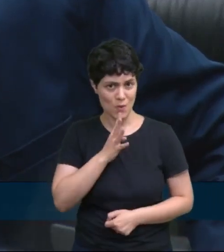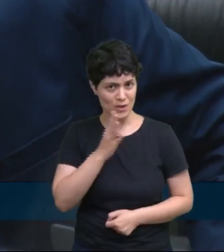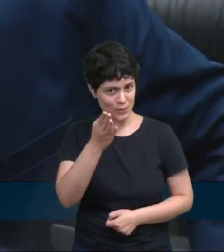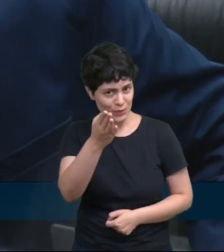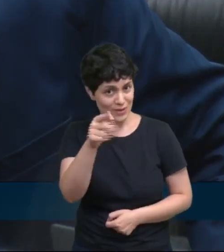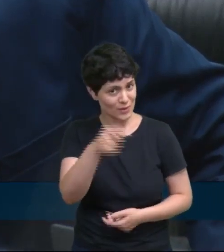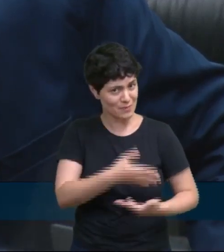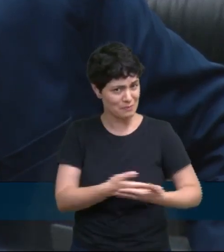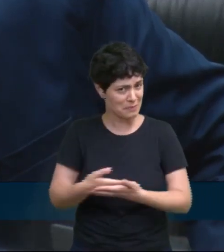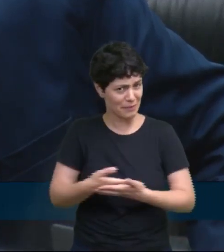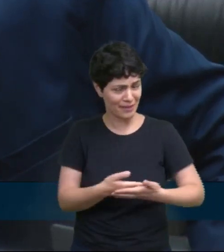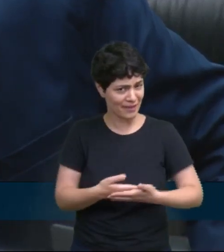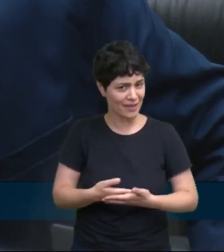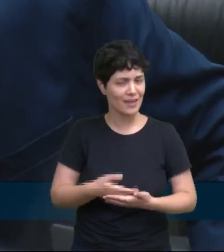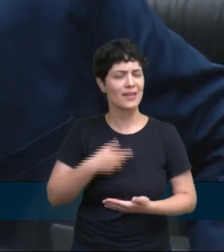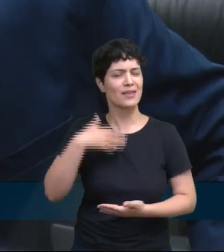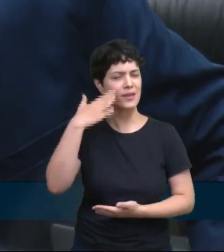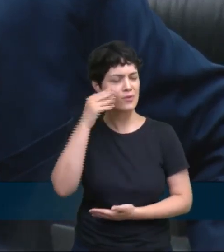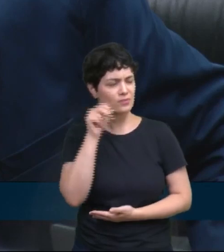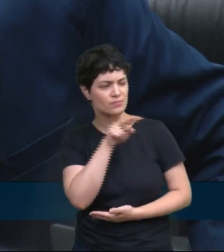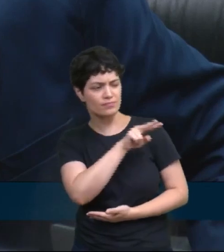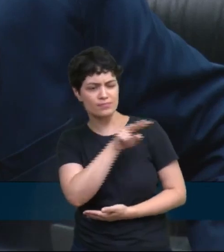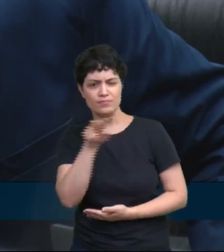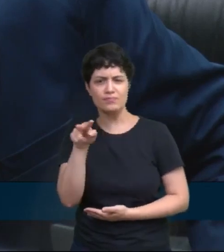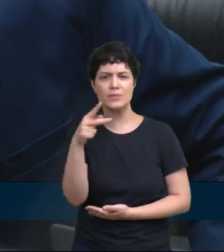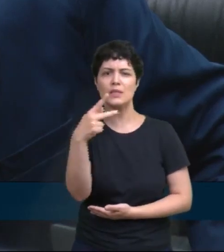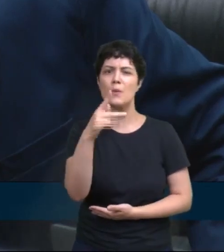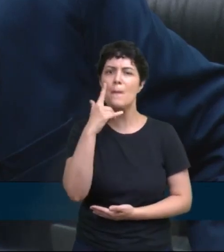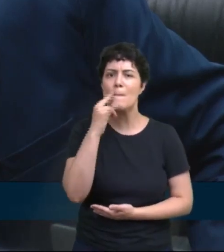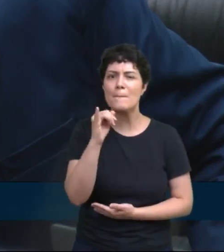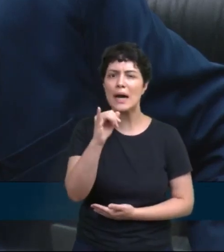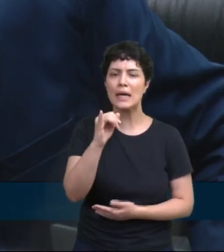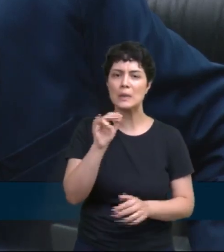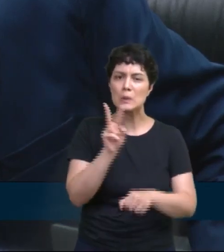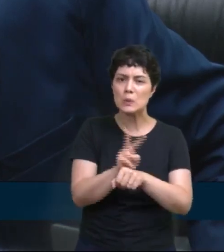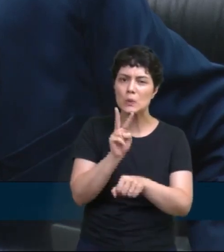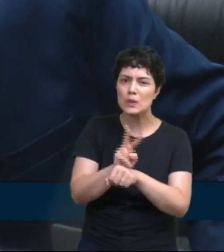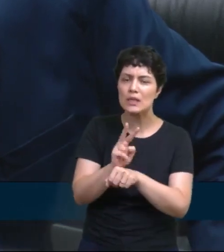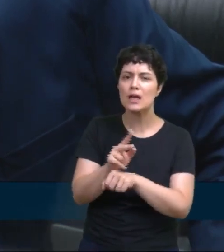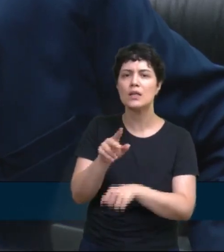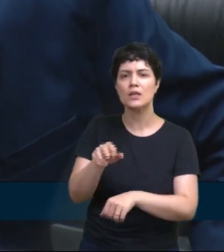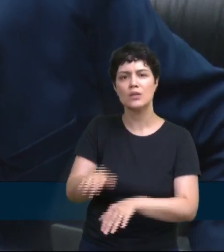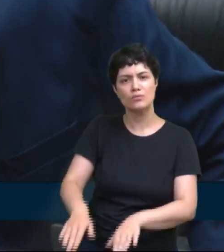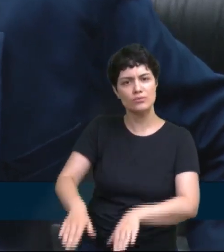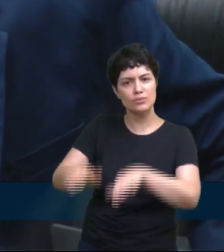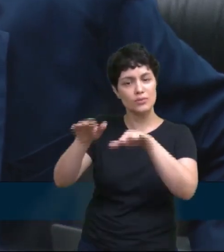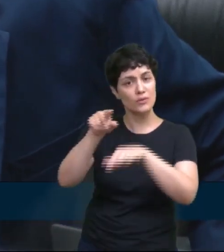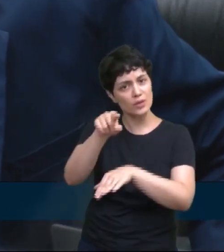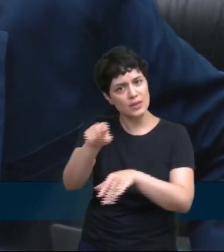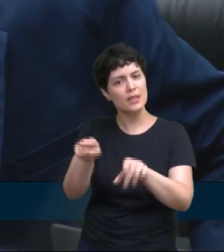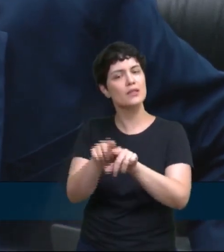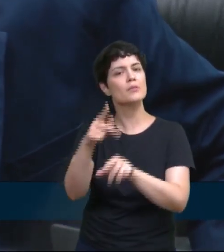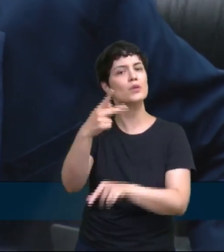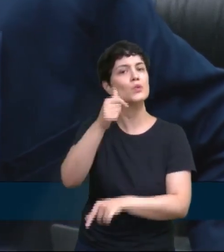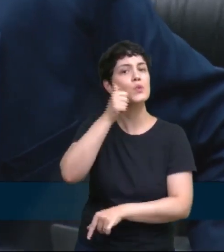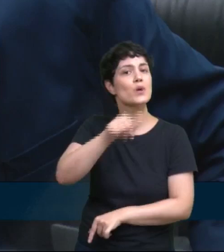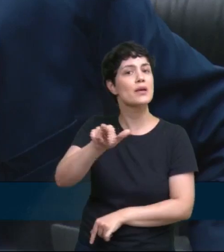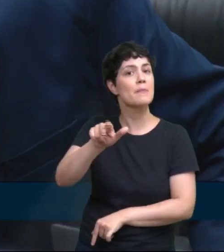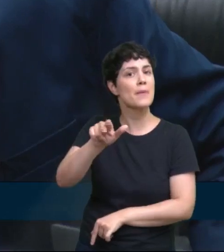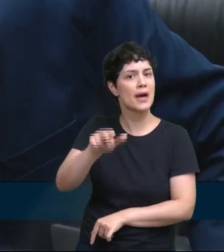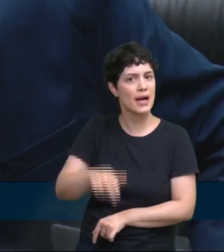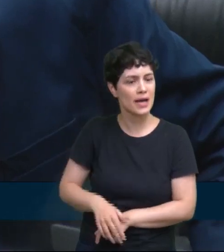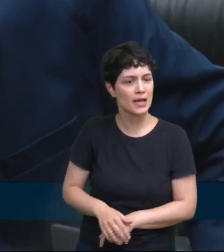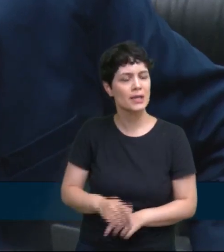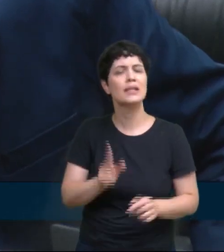do cuidado que o seu pai teve na criação de você e da sua irmã Roberta, ao lado sempre da sua